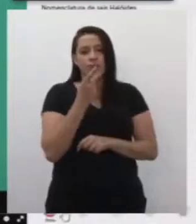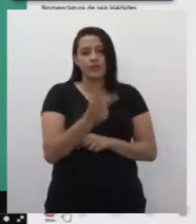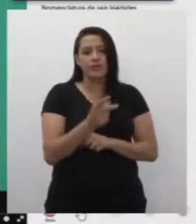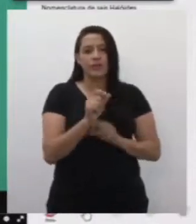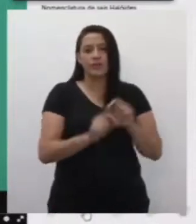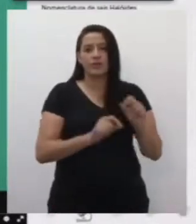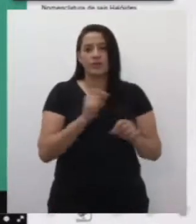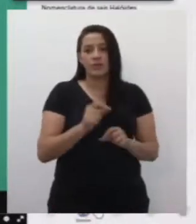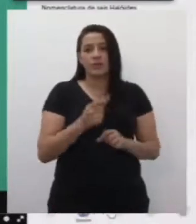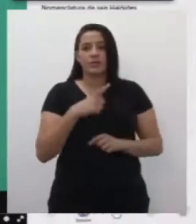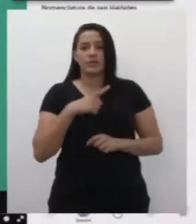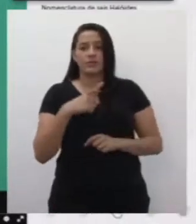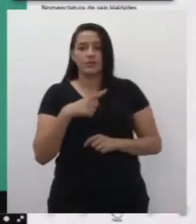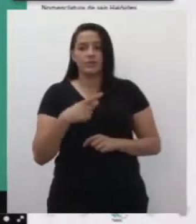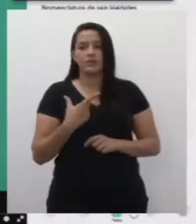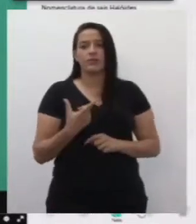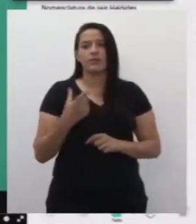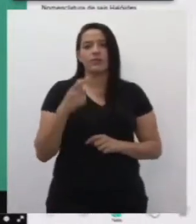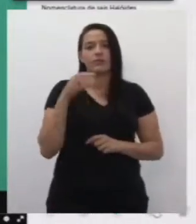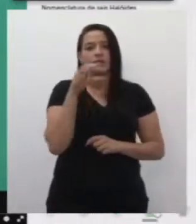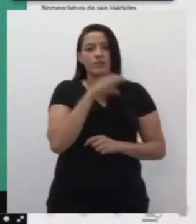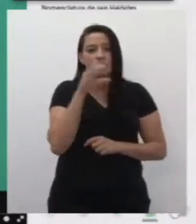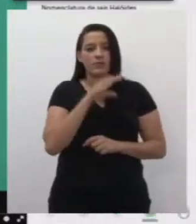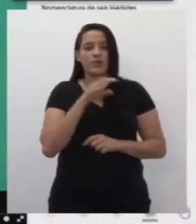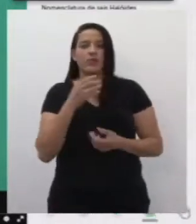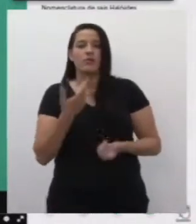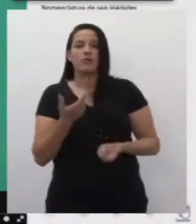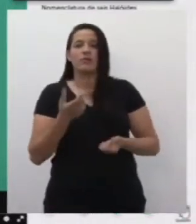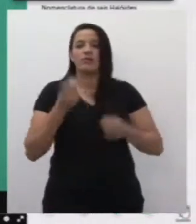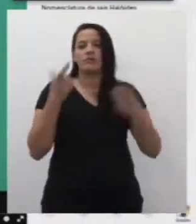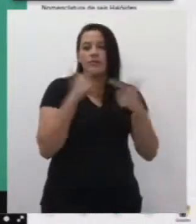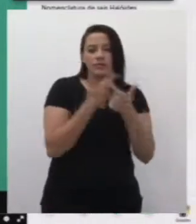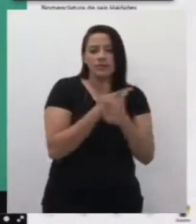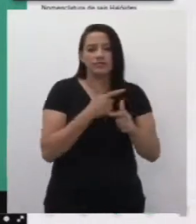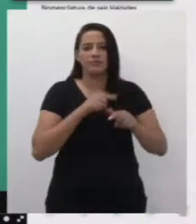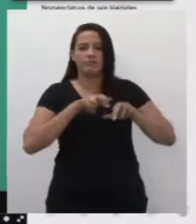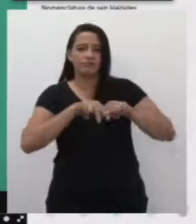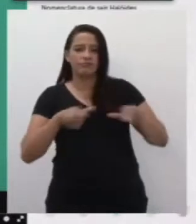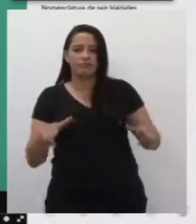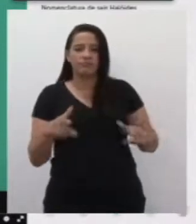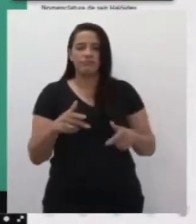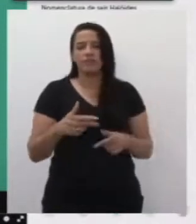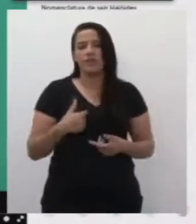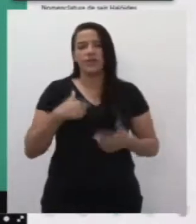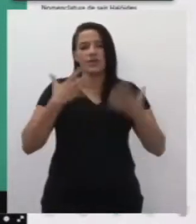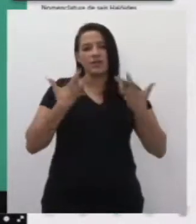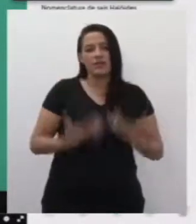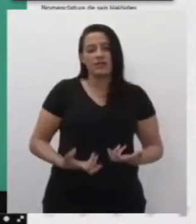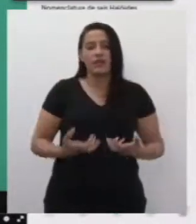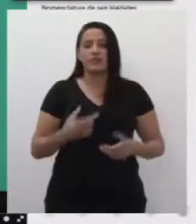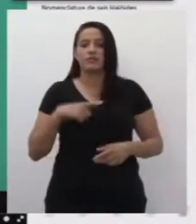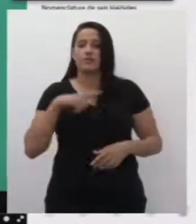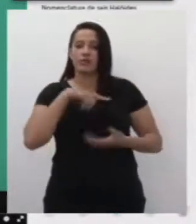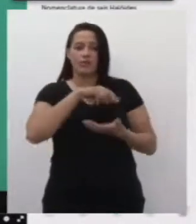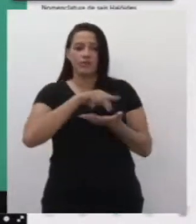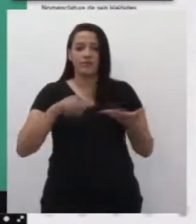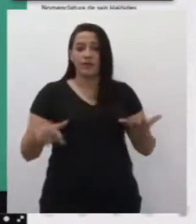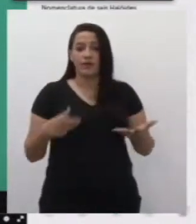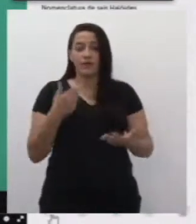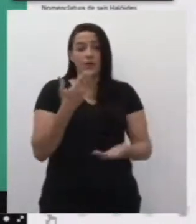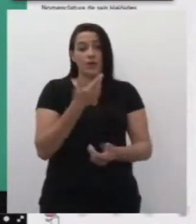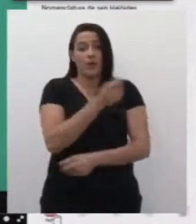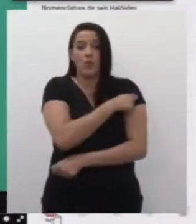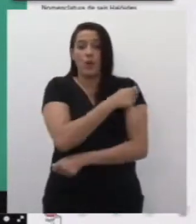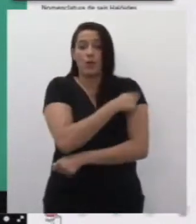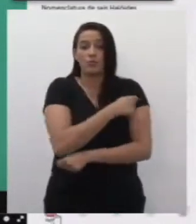tem raiva, socorro, tédio, hahaha, demais. O que isso quer dizer? Isso quer dizer que ao longo da aula, quando o aluno ele não está